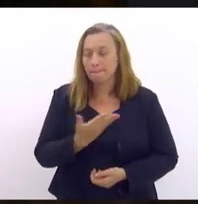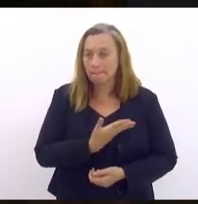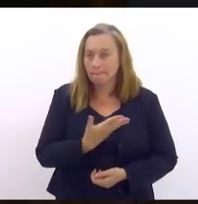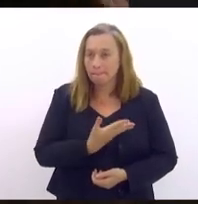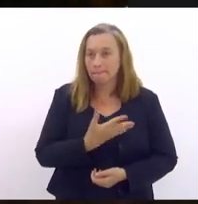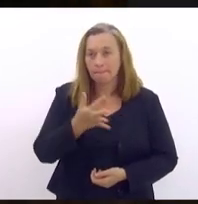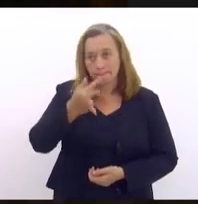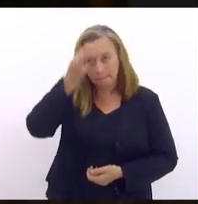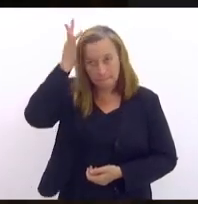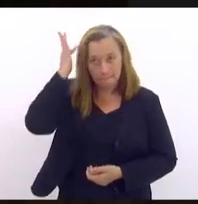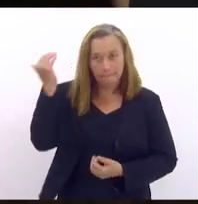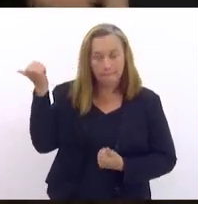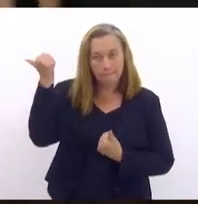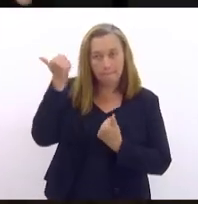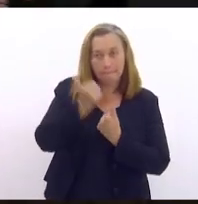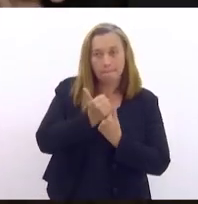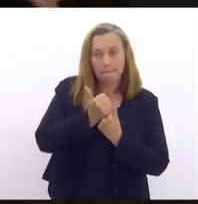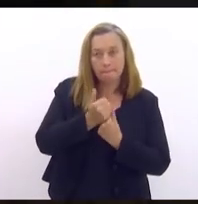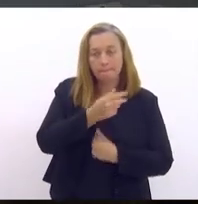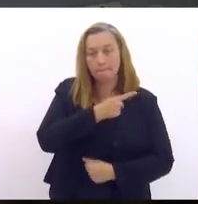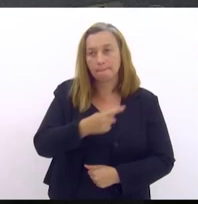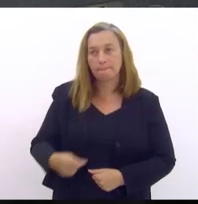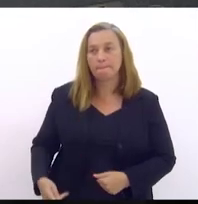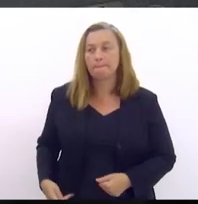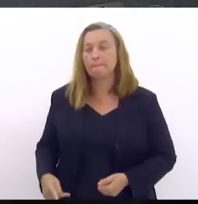Fred Pacheco para assumir a presidência.